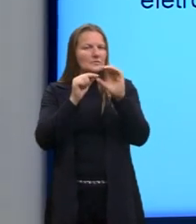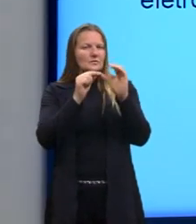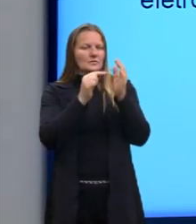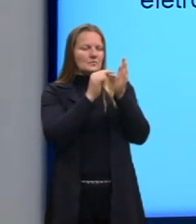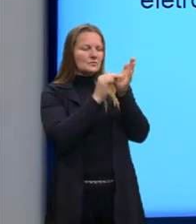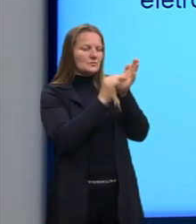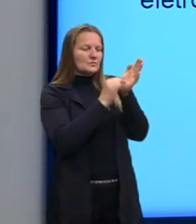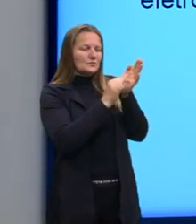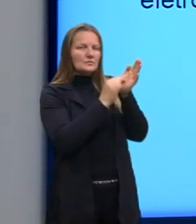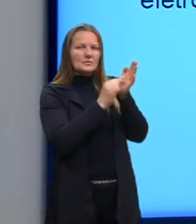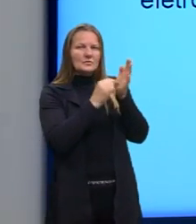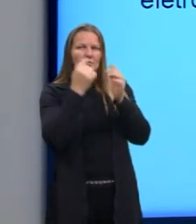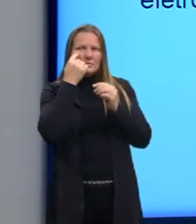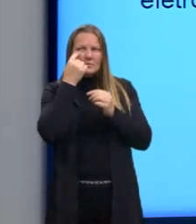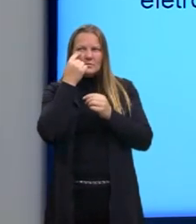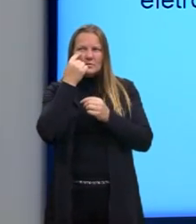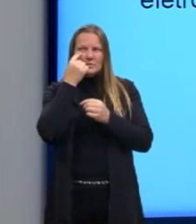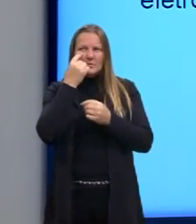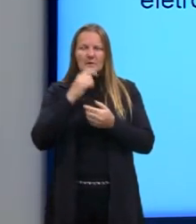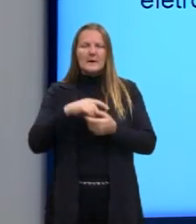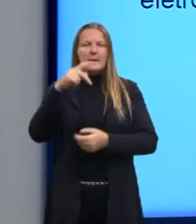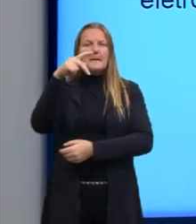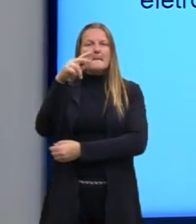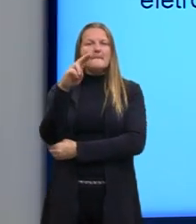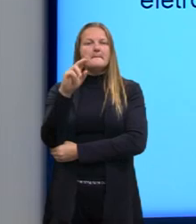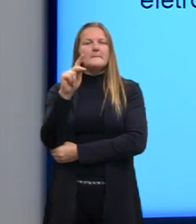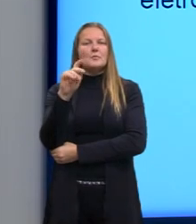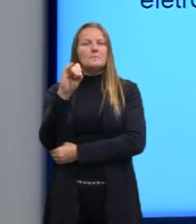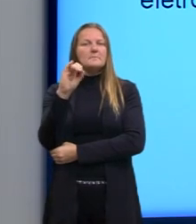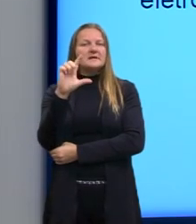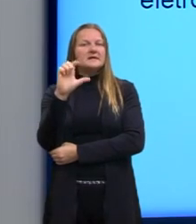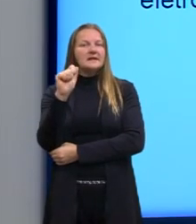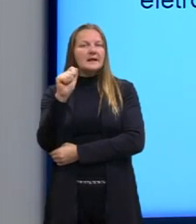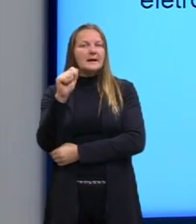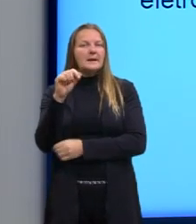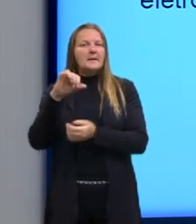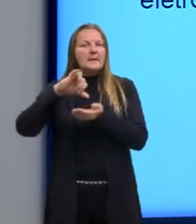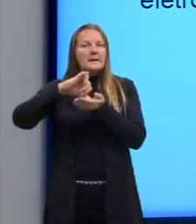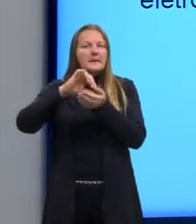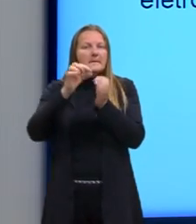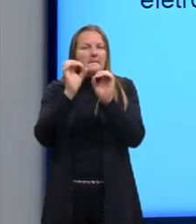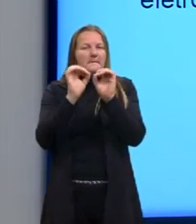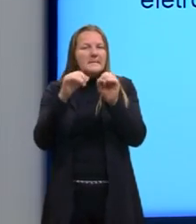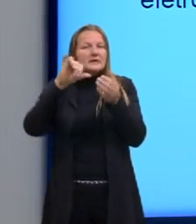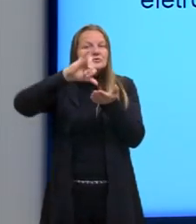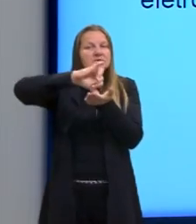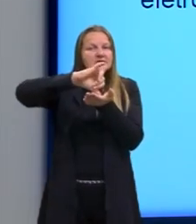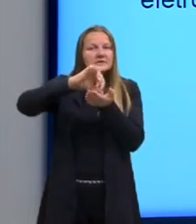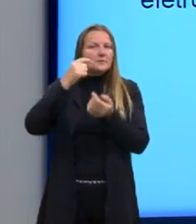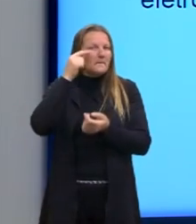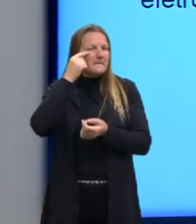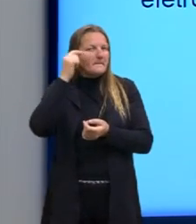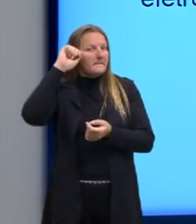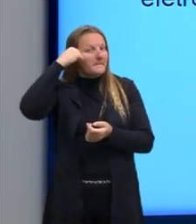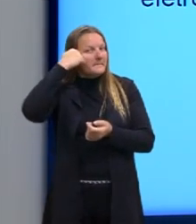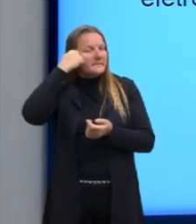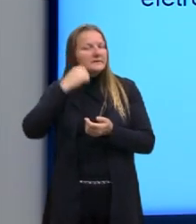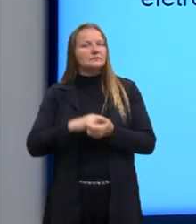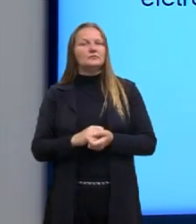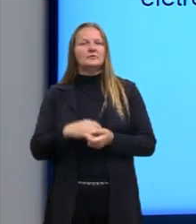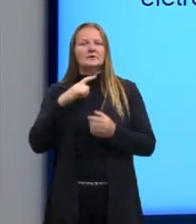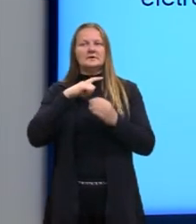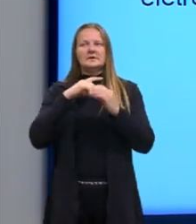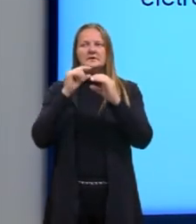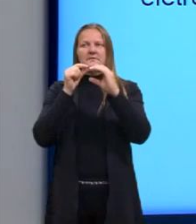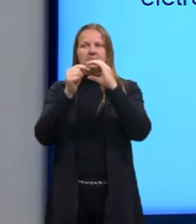e essa região aqui do nosso olho nessa bolinha aqui preto no nosso olho a imagem Então vai chegar o cristalino